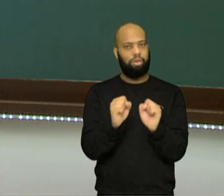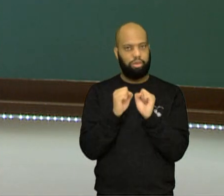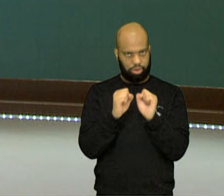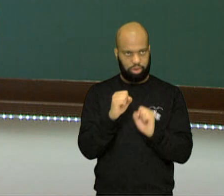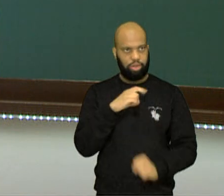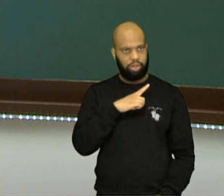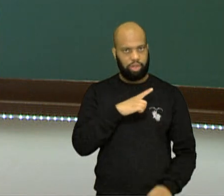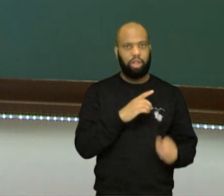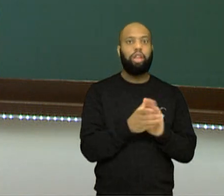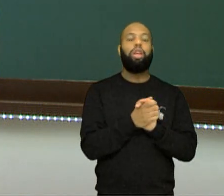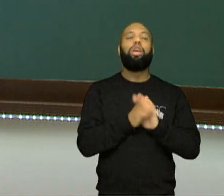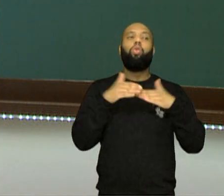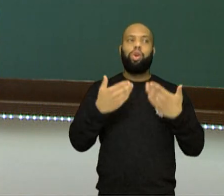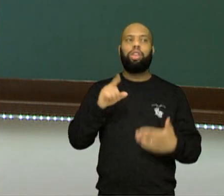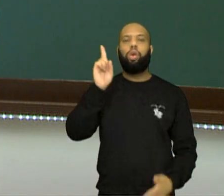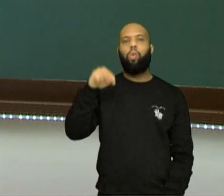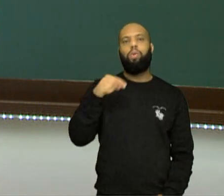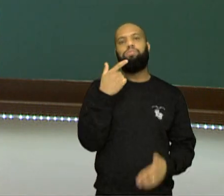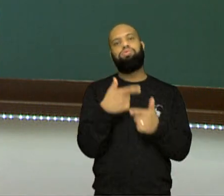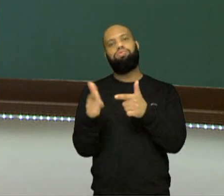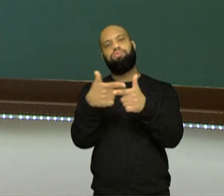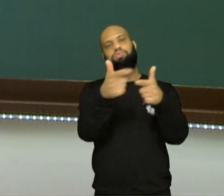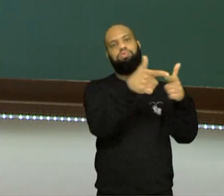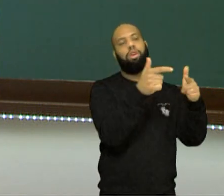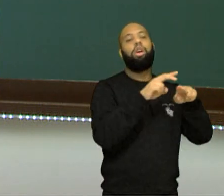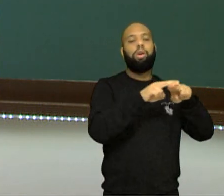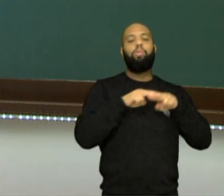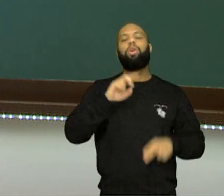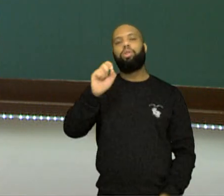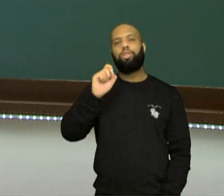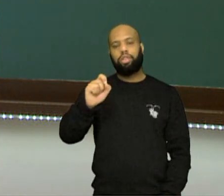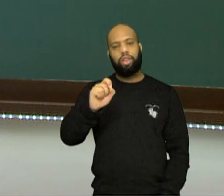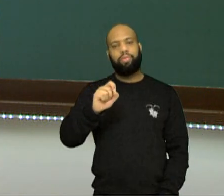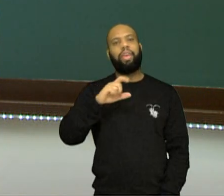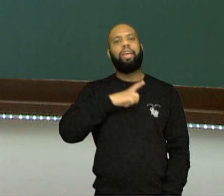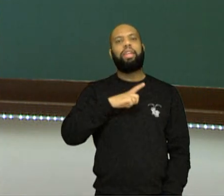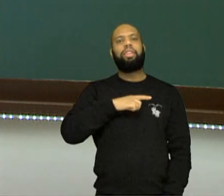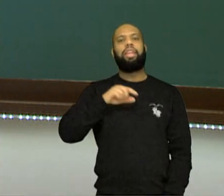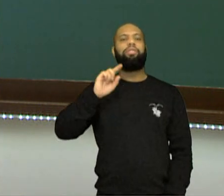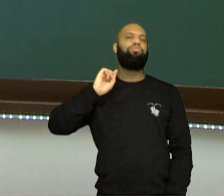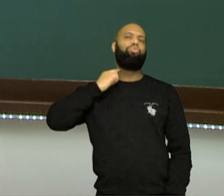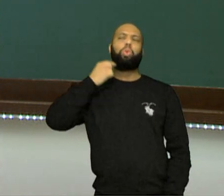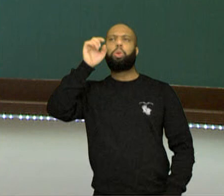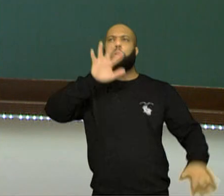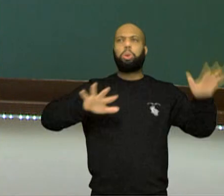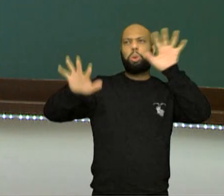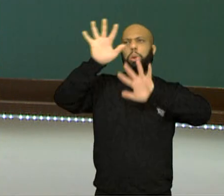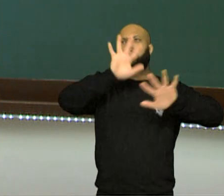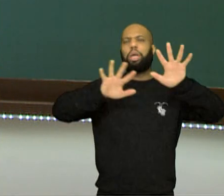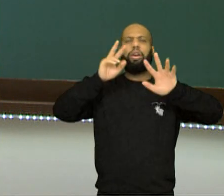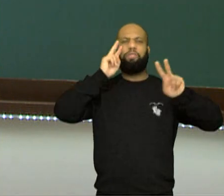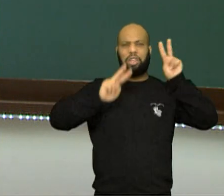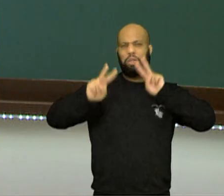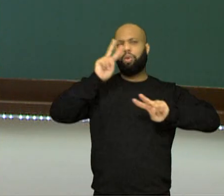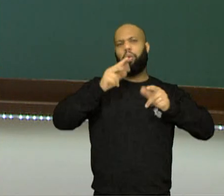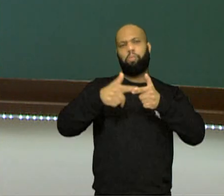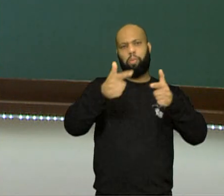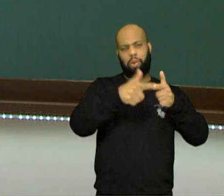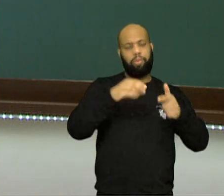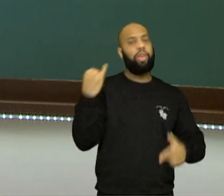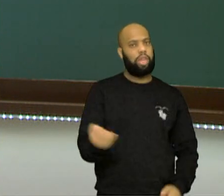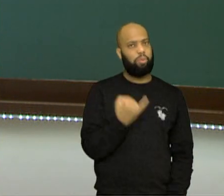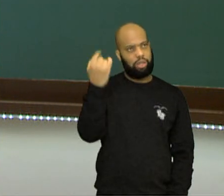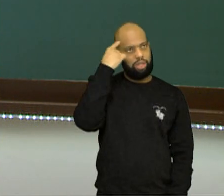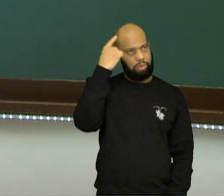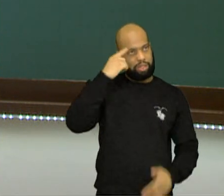acontecer um acidente. Então, são problemas resultantes de toda essa poluição visual. Importante a gente pensar nas